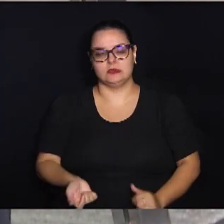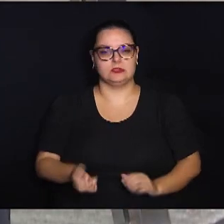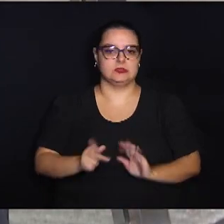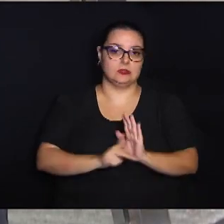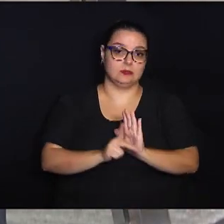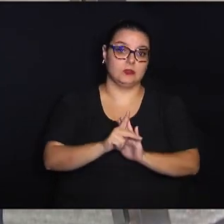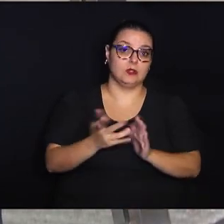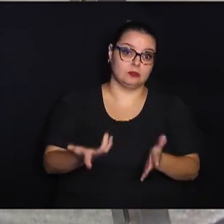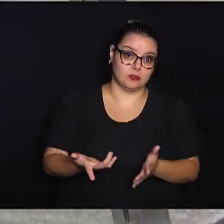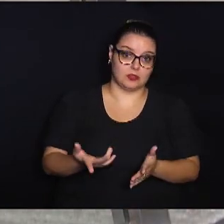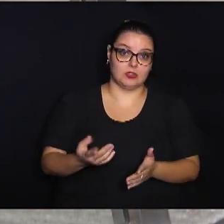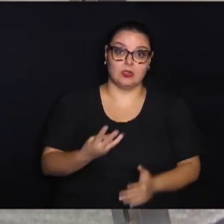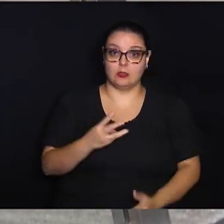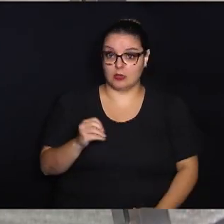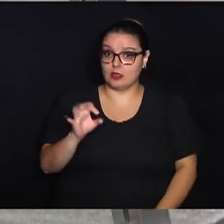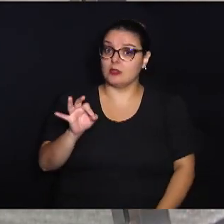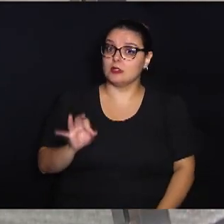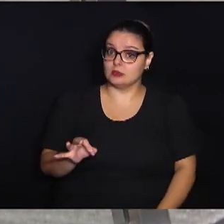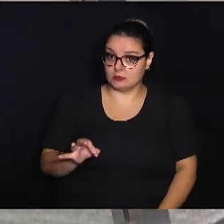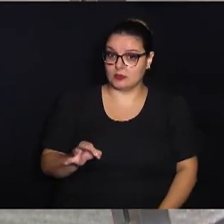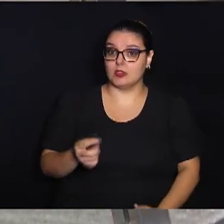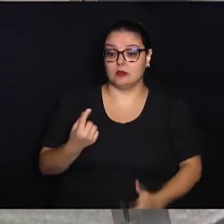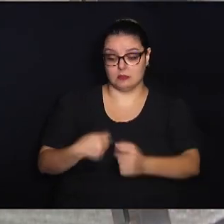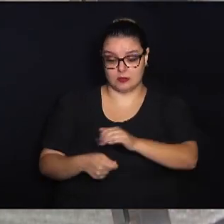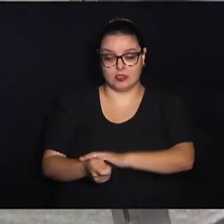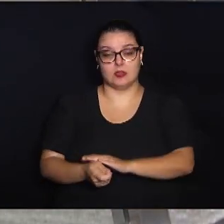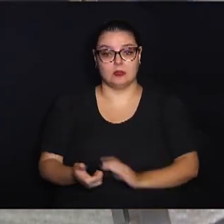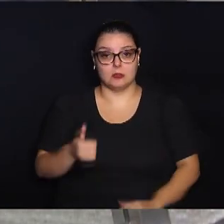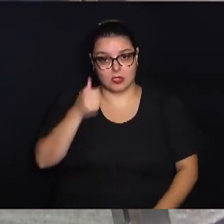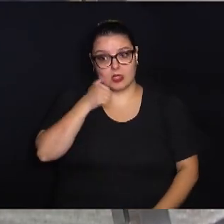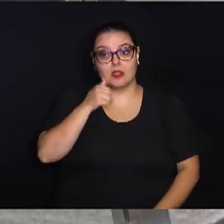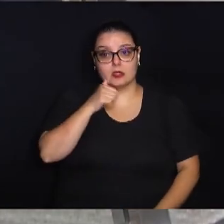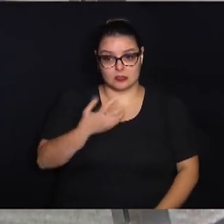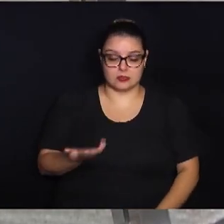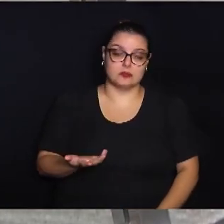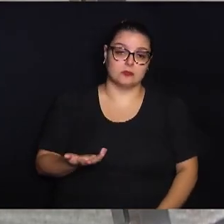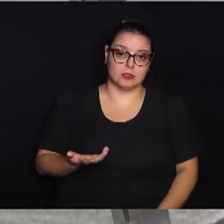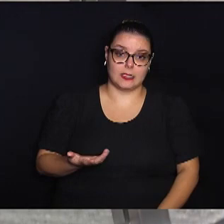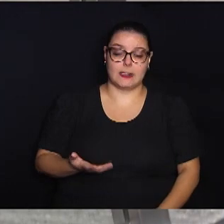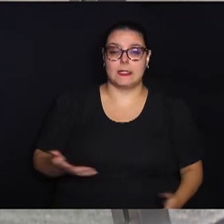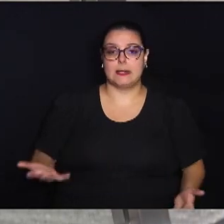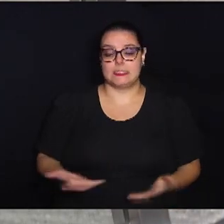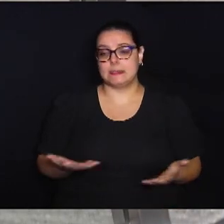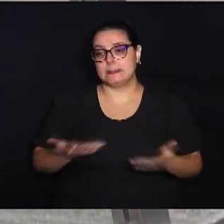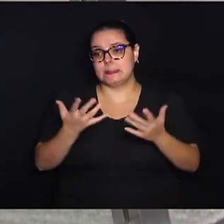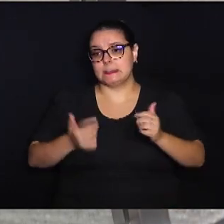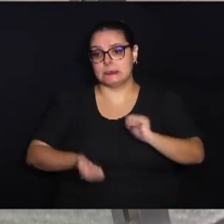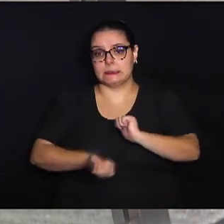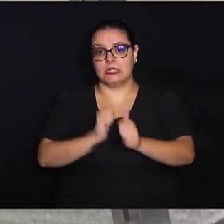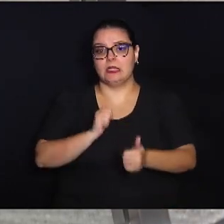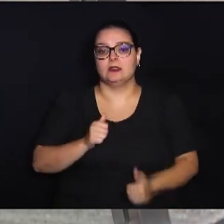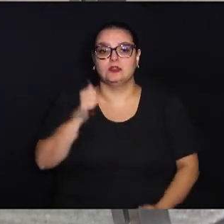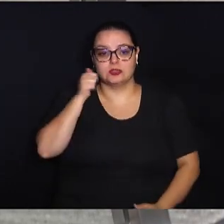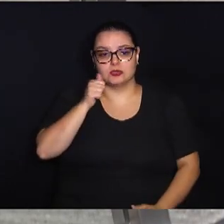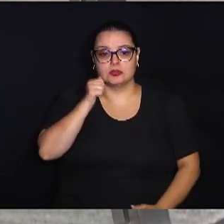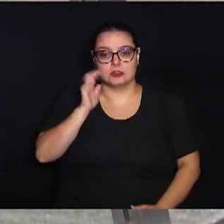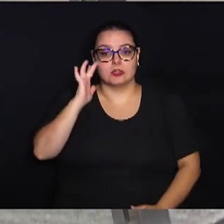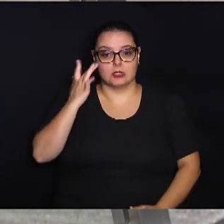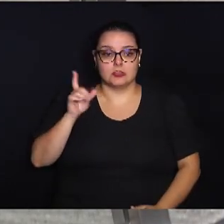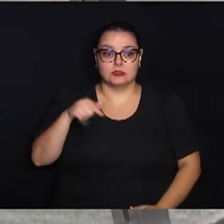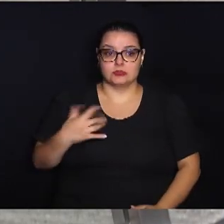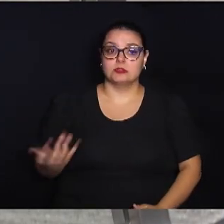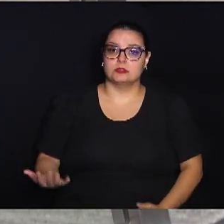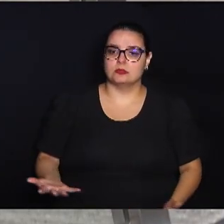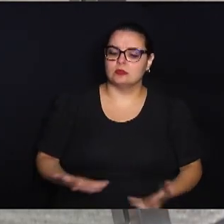destina que seja 30% também para as mulheres, para incentivar o futebol feminino. Então eu acho que isso vai fomentar fomentar um